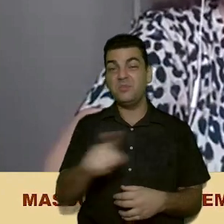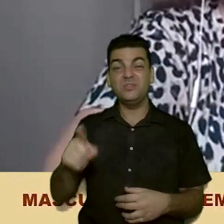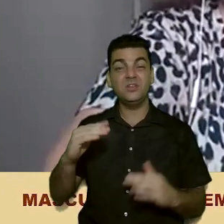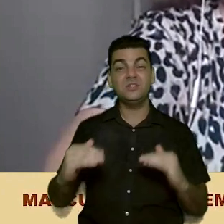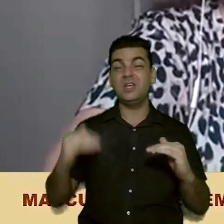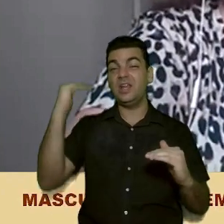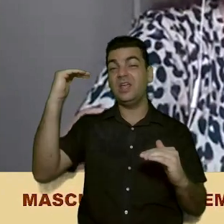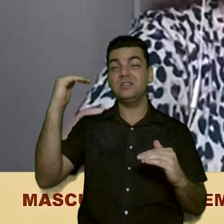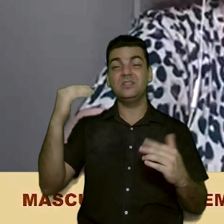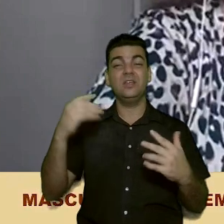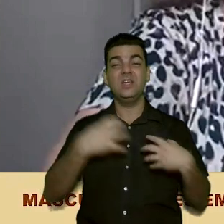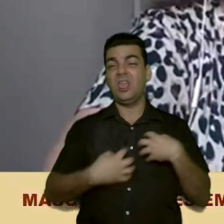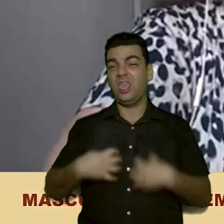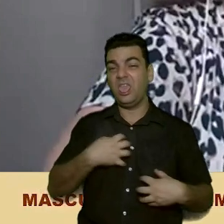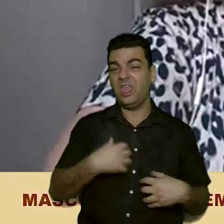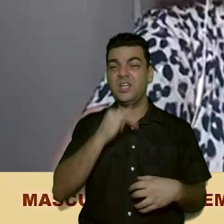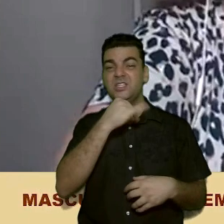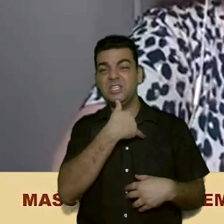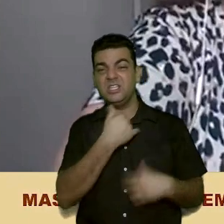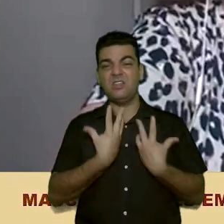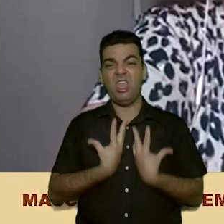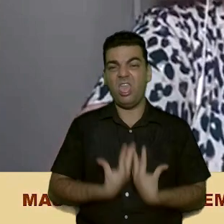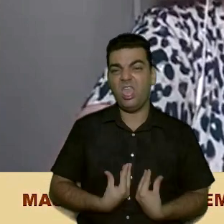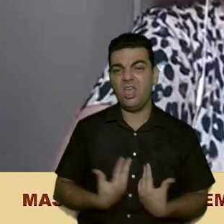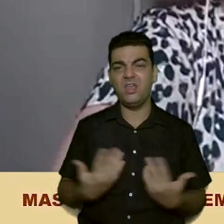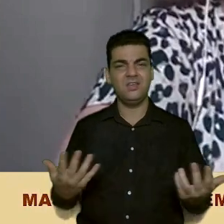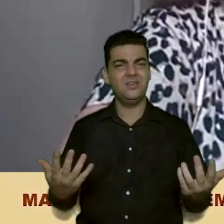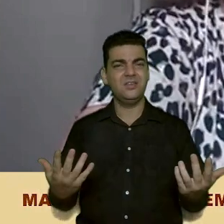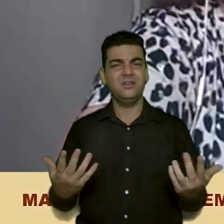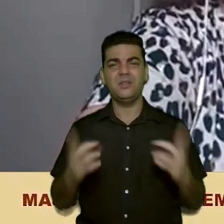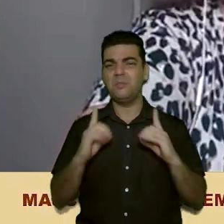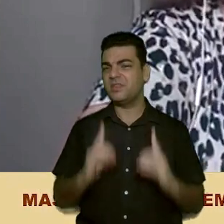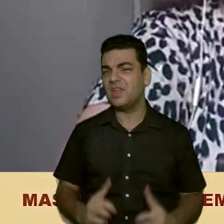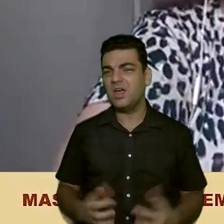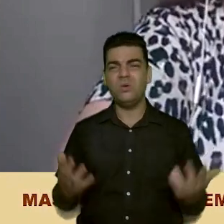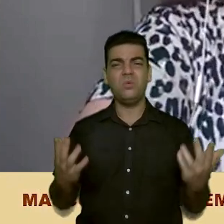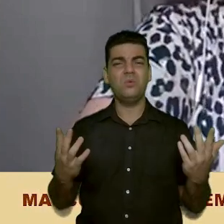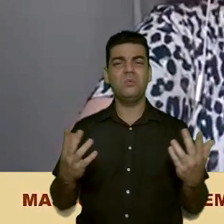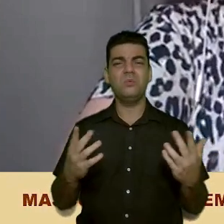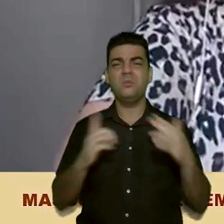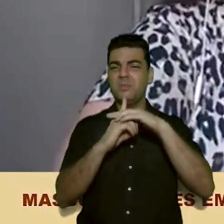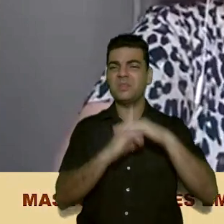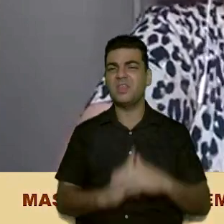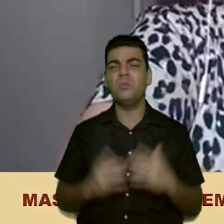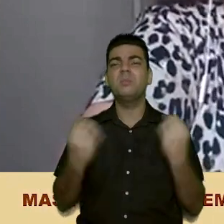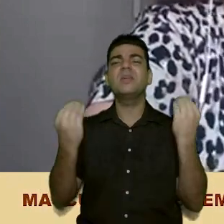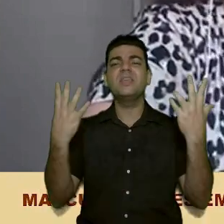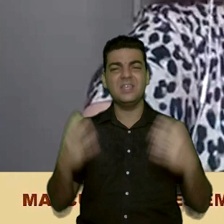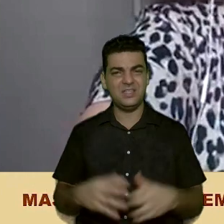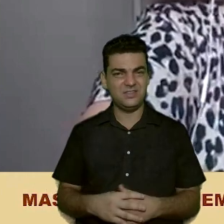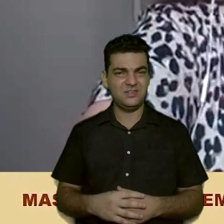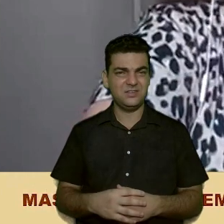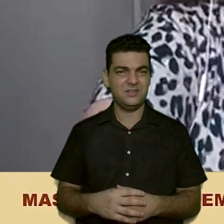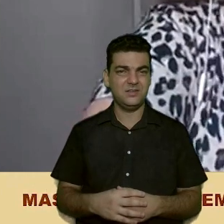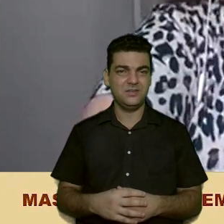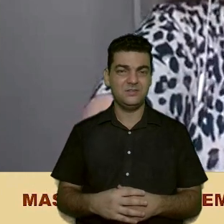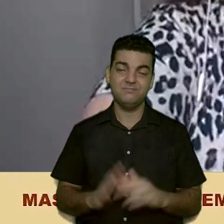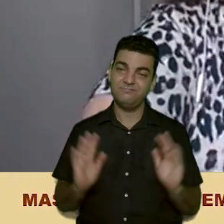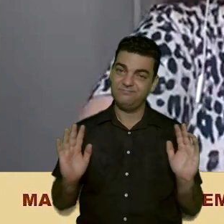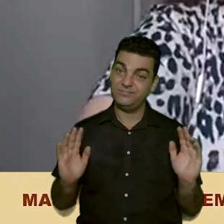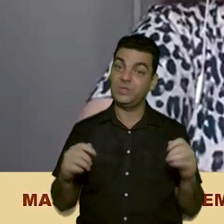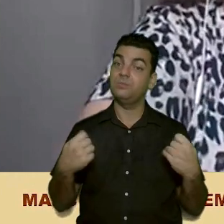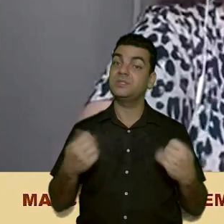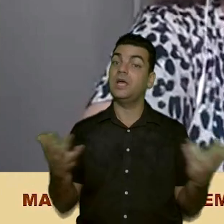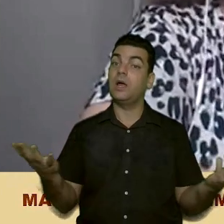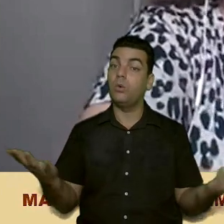só isso. Um monte de angústias, um monte de depressão, um monte de violência, um monte de agressividade, um monte de estupro, um monte de machismo reproduzido e um